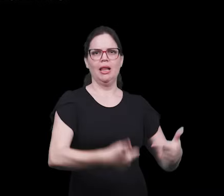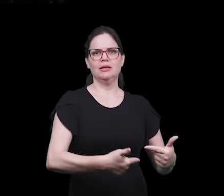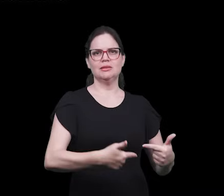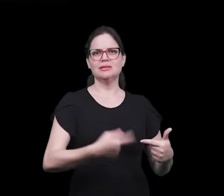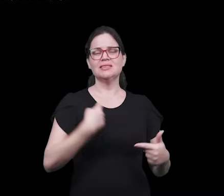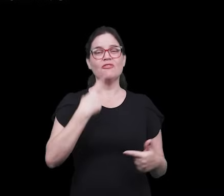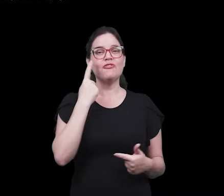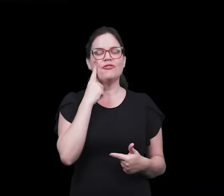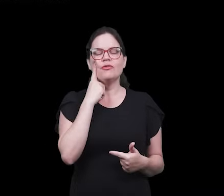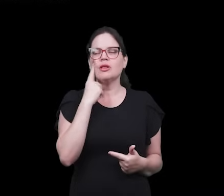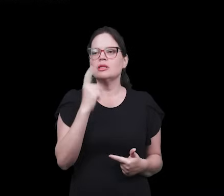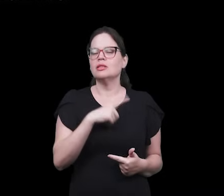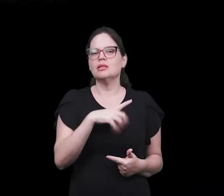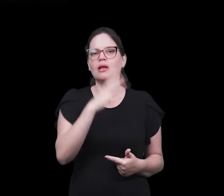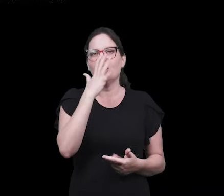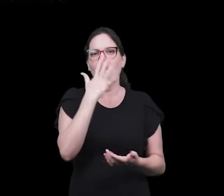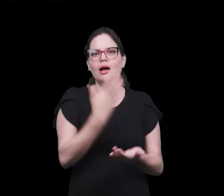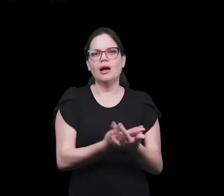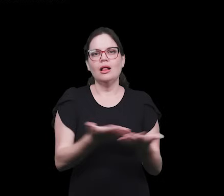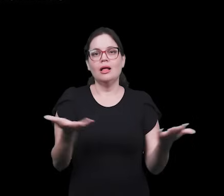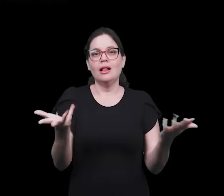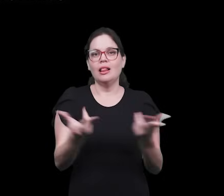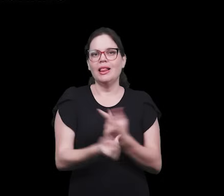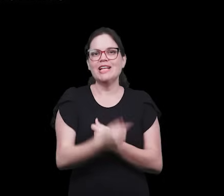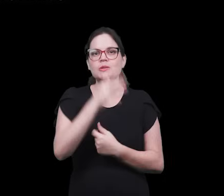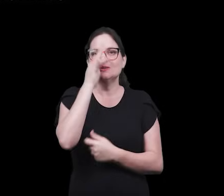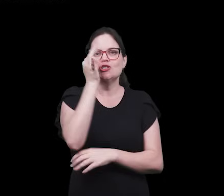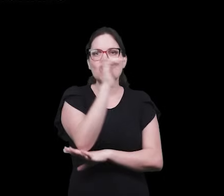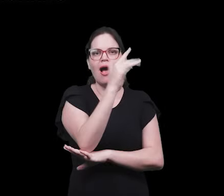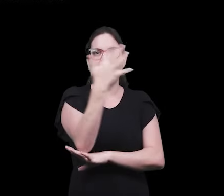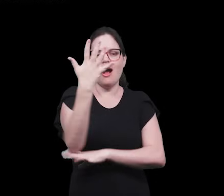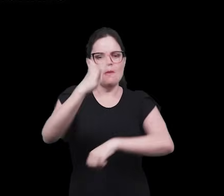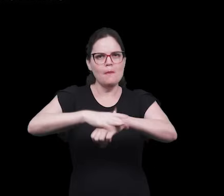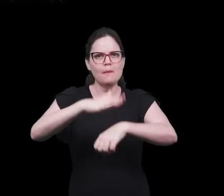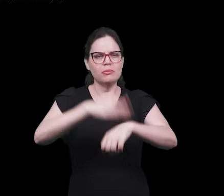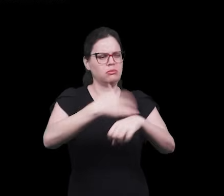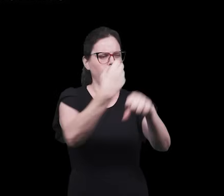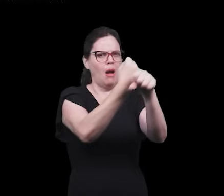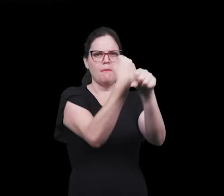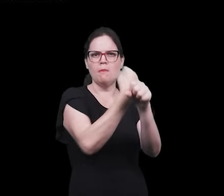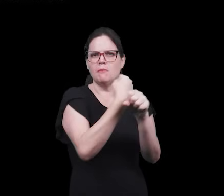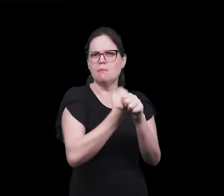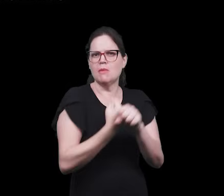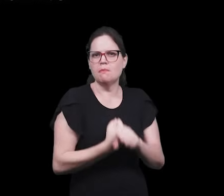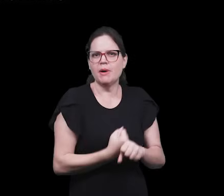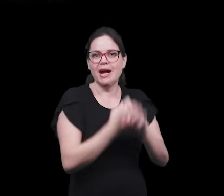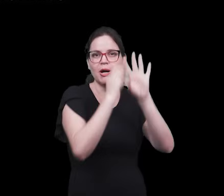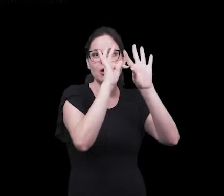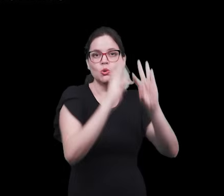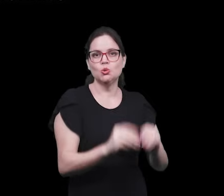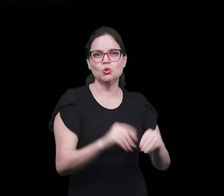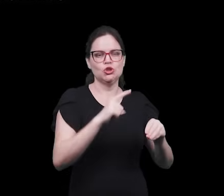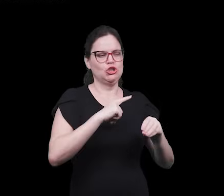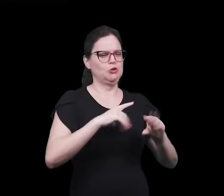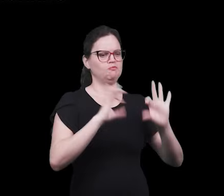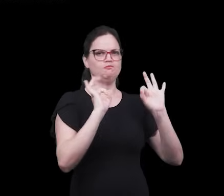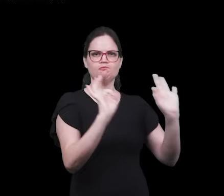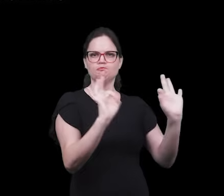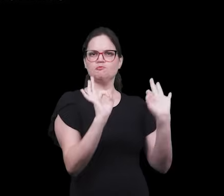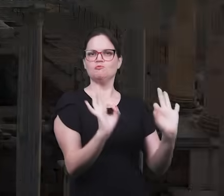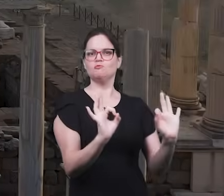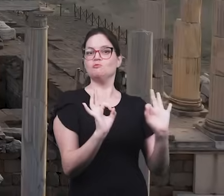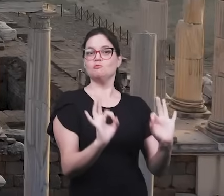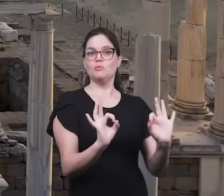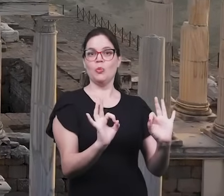que existia naquela época. Então, onde as pessoas do mundo inteiro deveriam